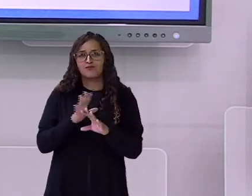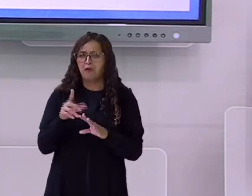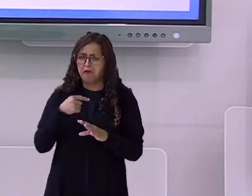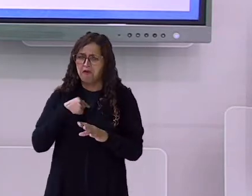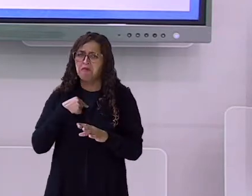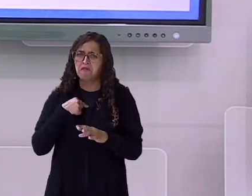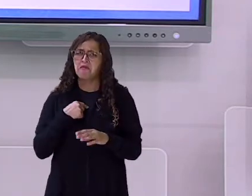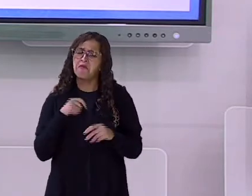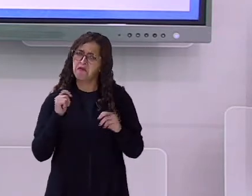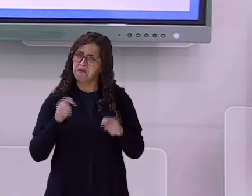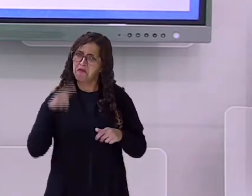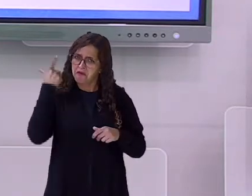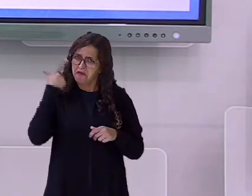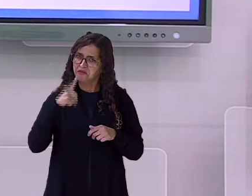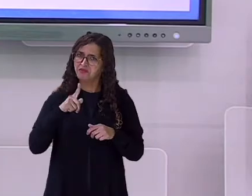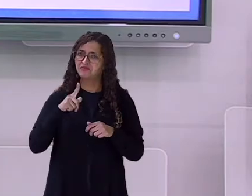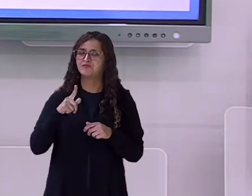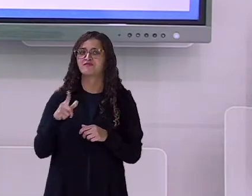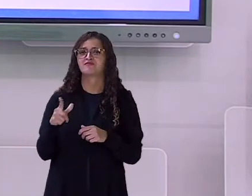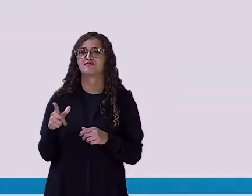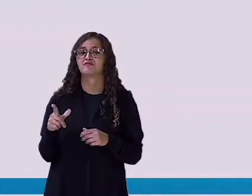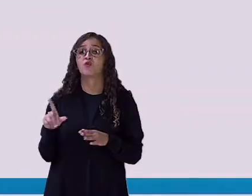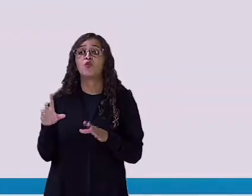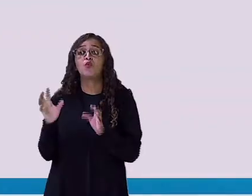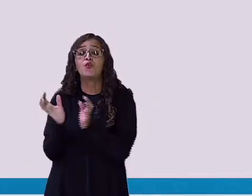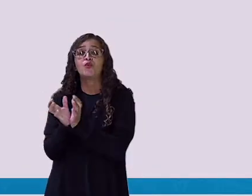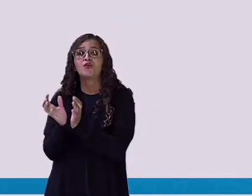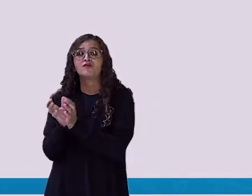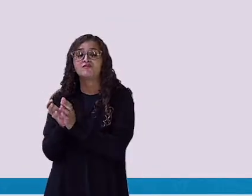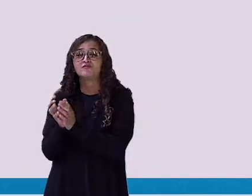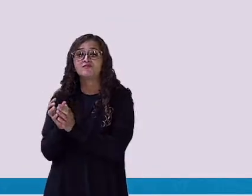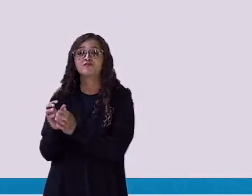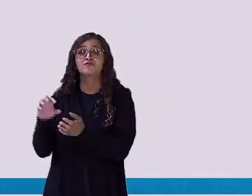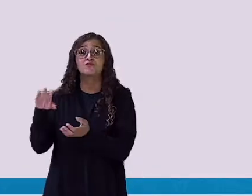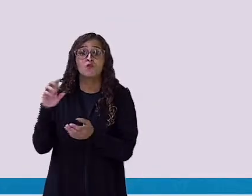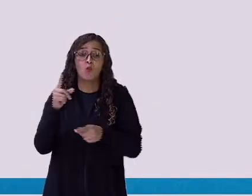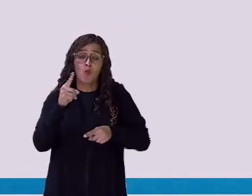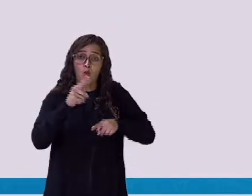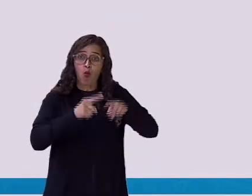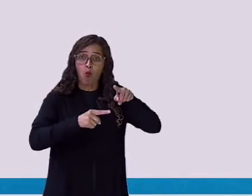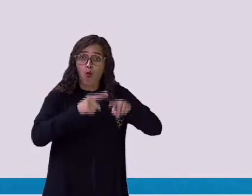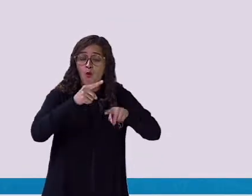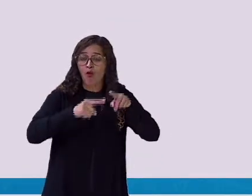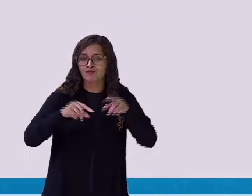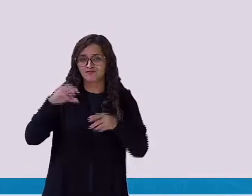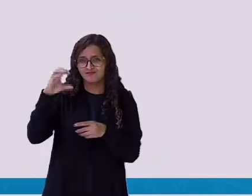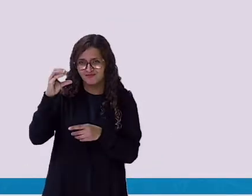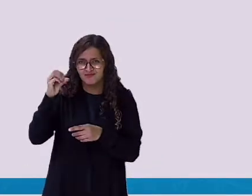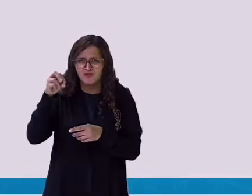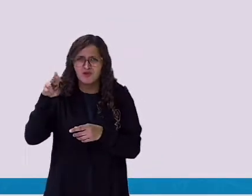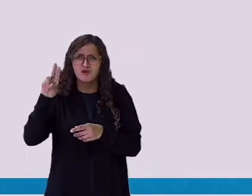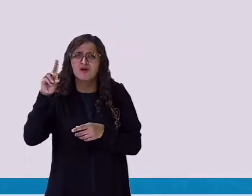música. Aí nós passamos para outra família, que é a família dos instrumentos de corda, que